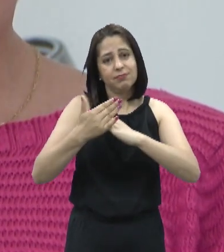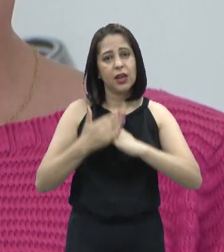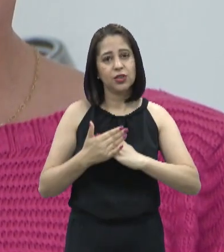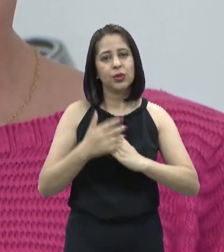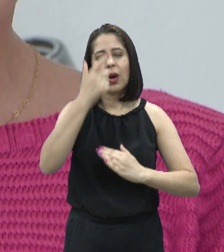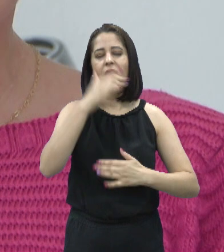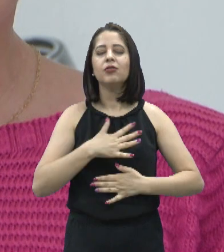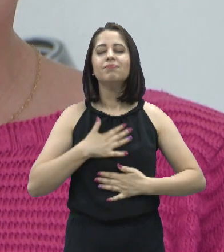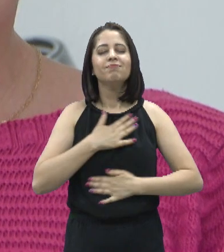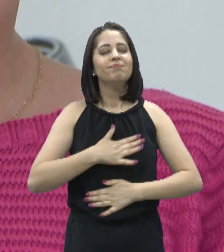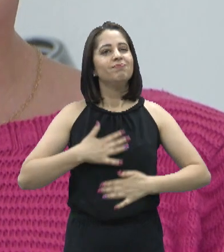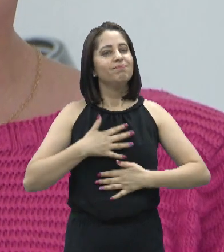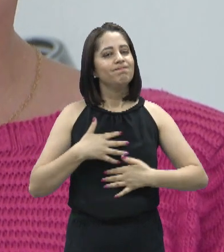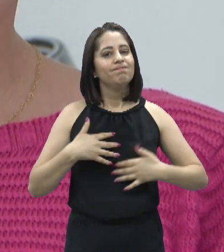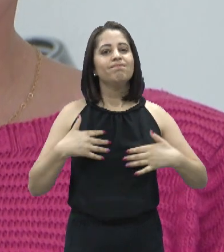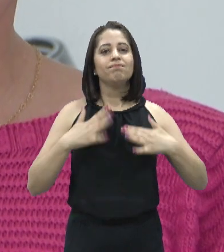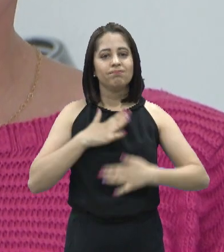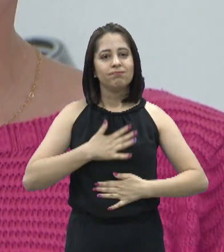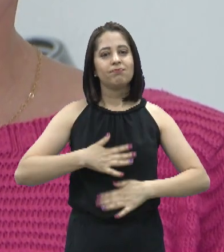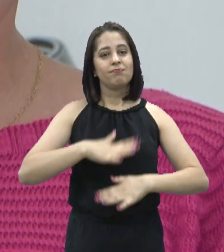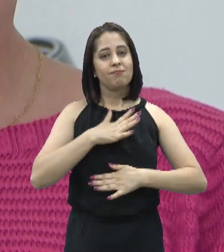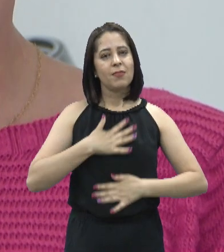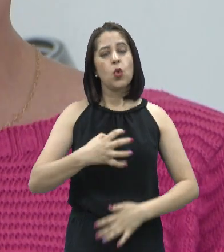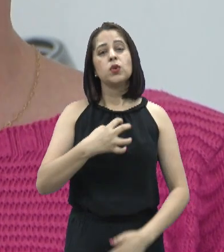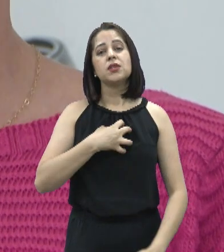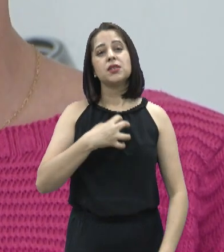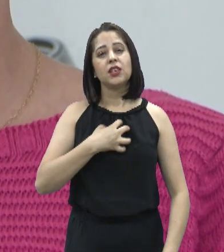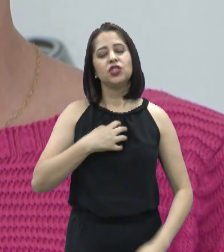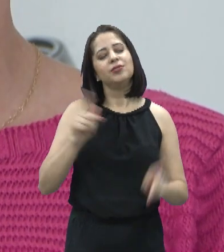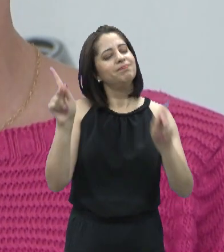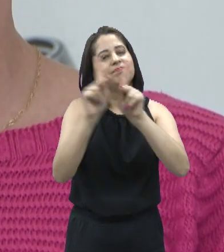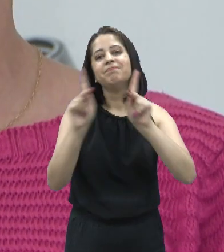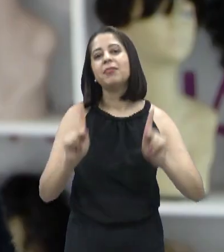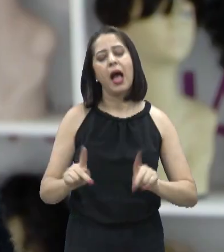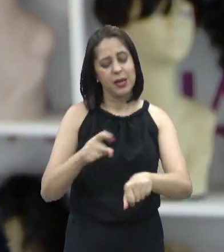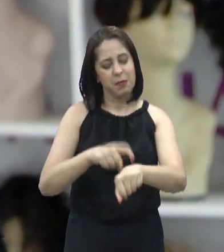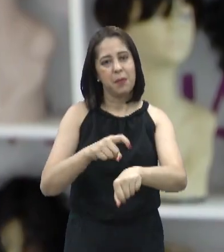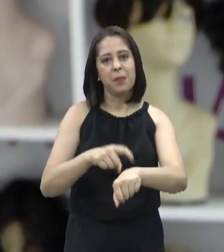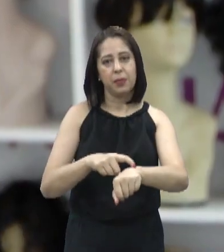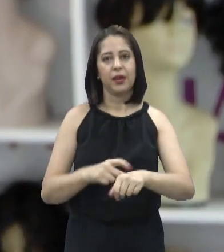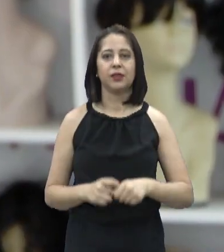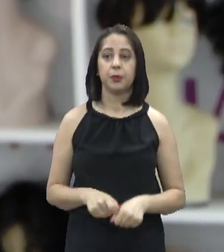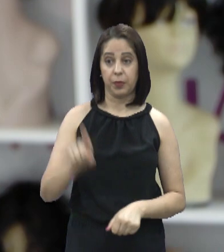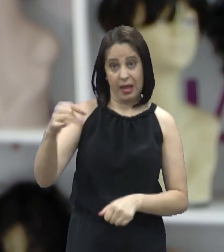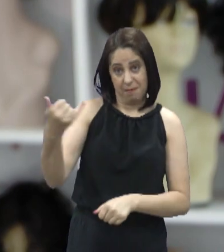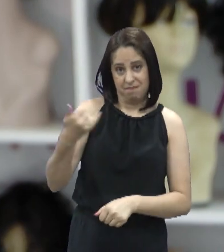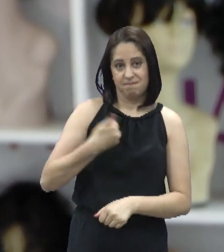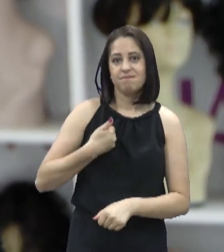fiquei mais tranquila. Eu senti em paz esse momento. Ela me falou que ela